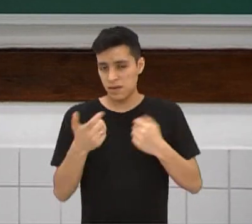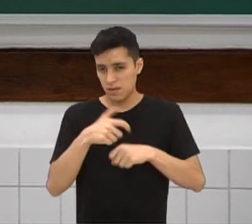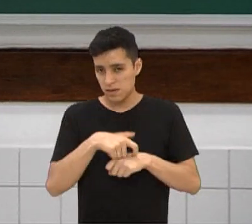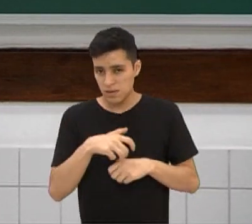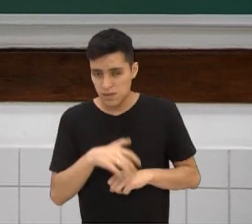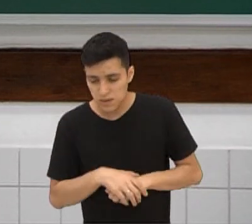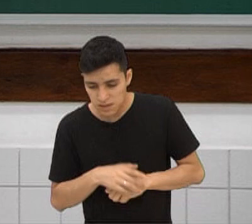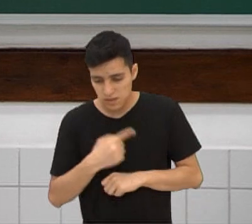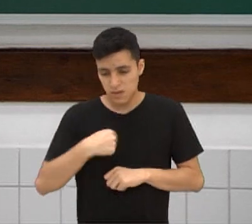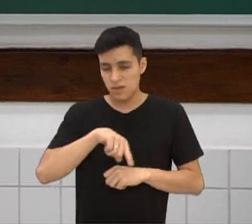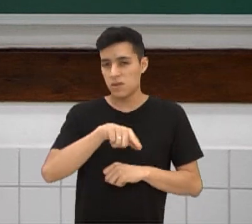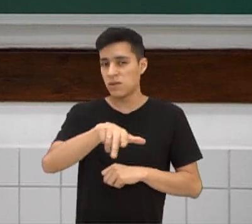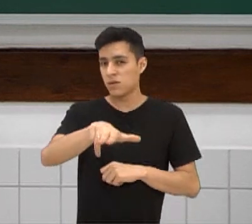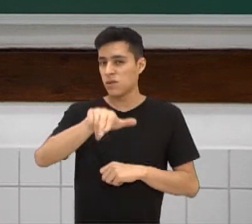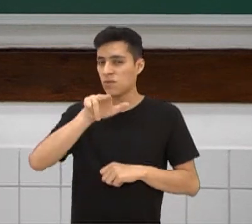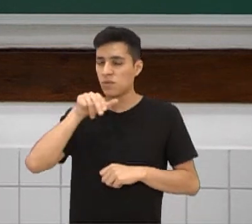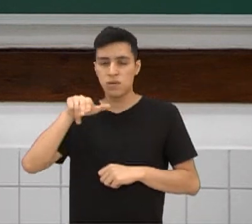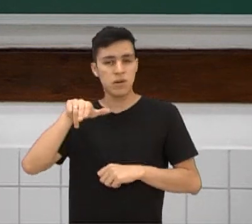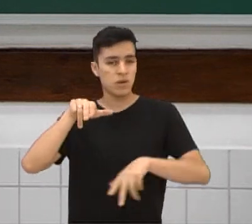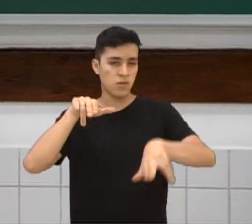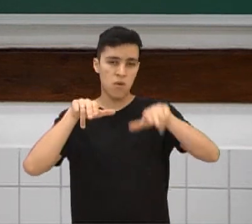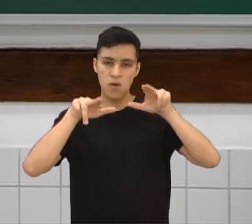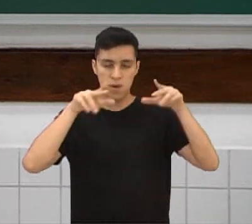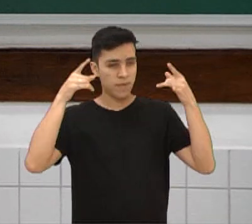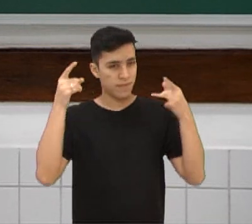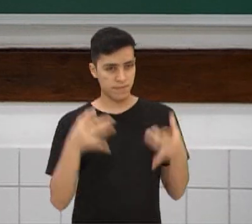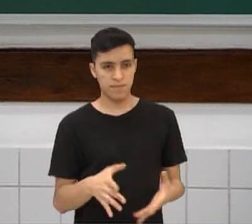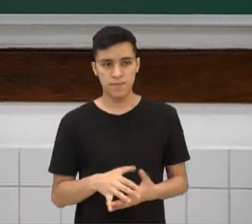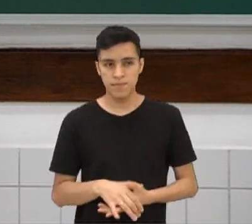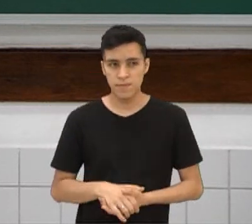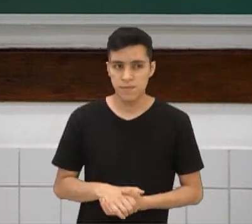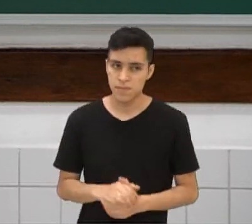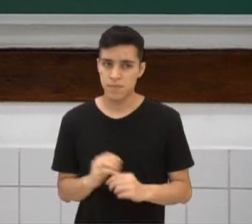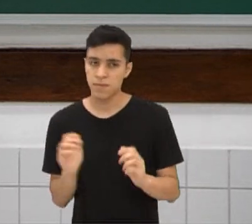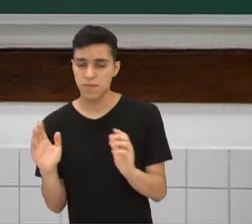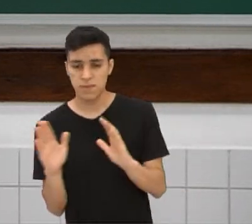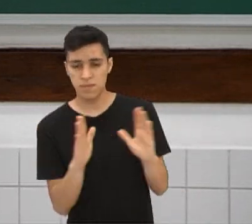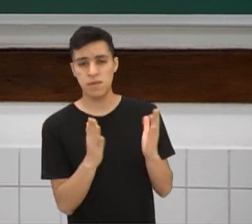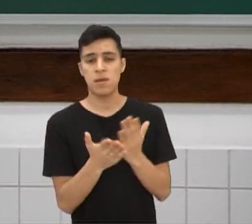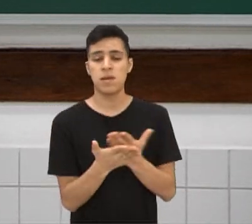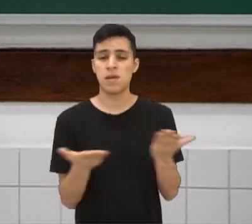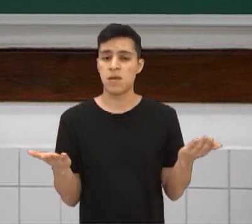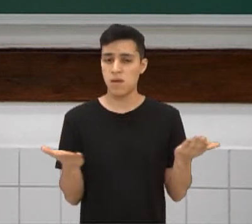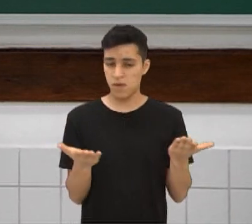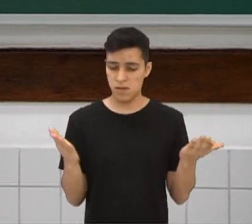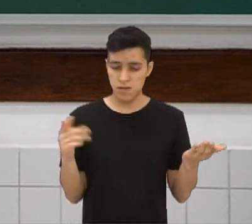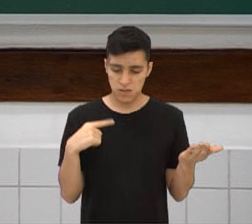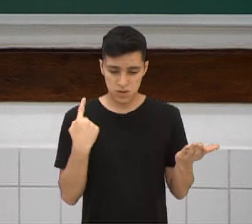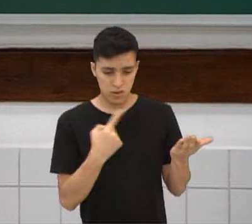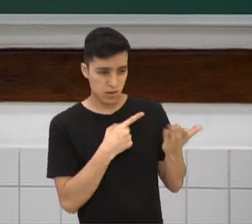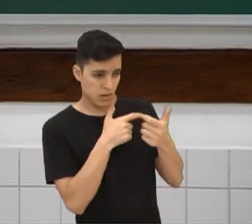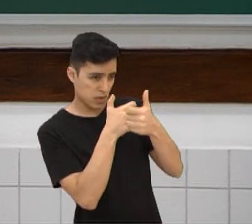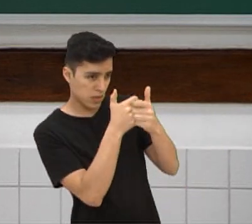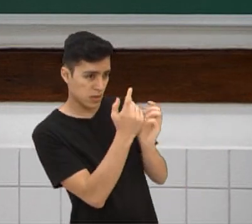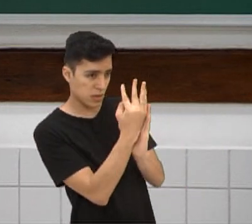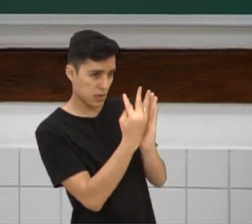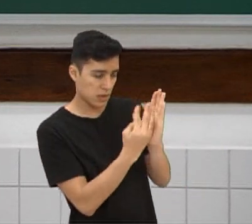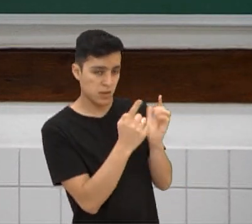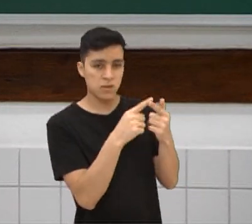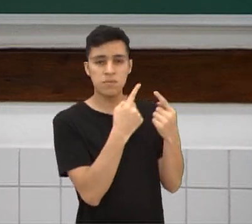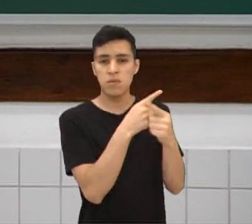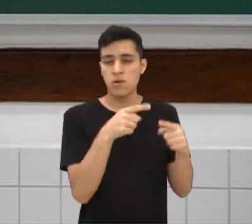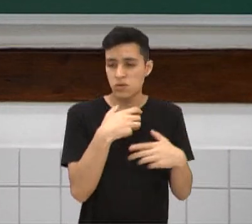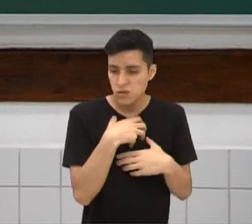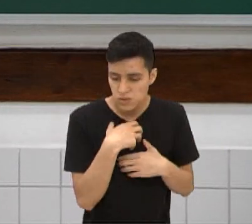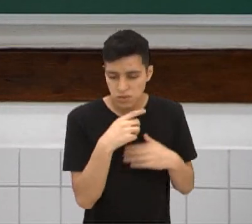situação. Nunca, nunca, nunca desista, ok? Na aula de hoje, dentro de vários textos, de letra de música,